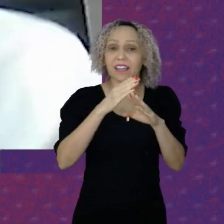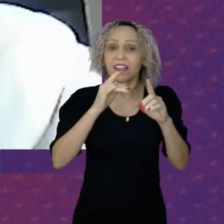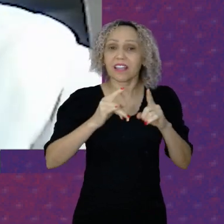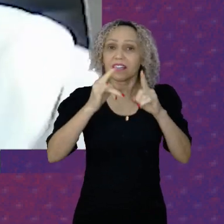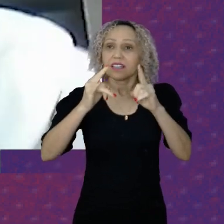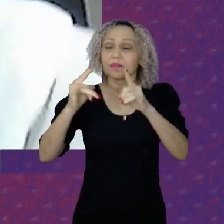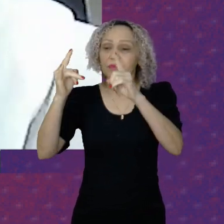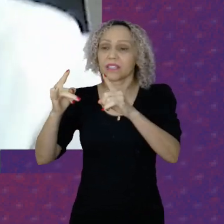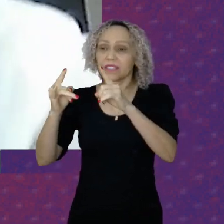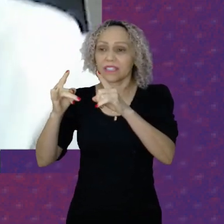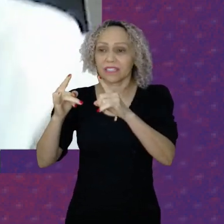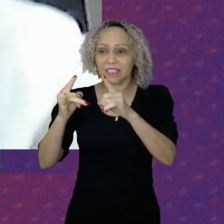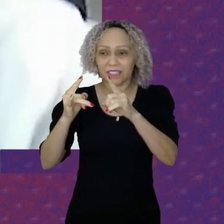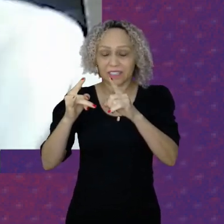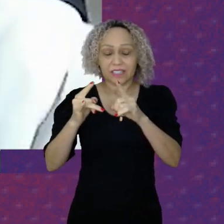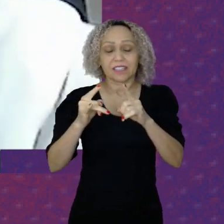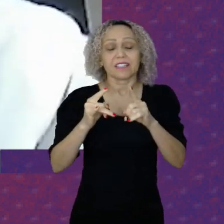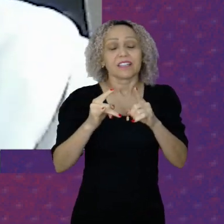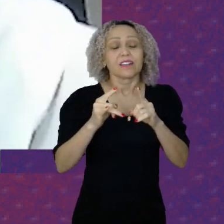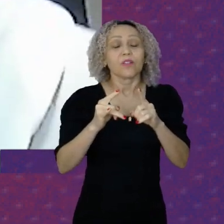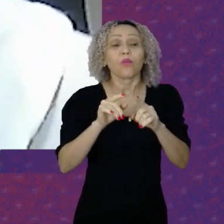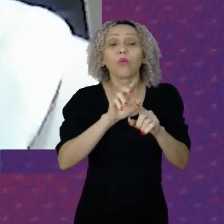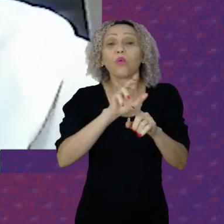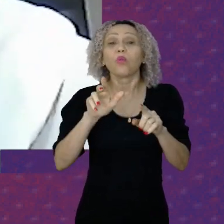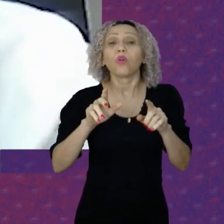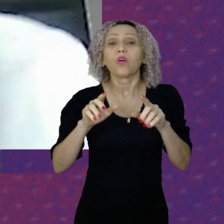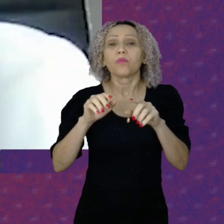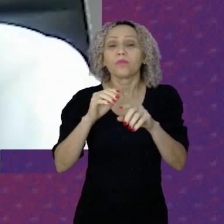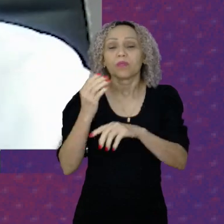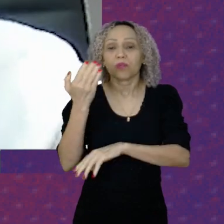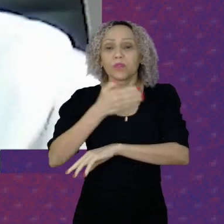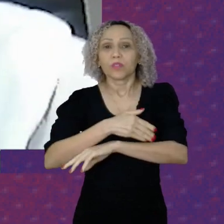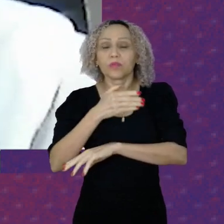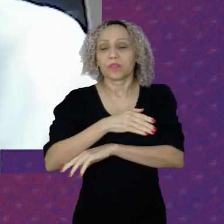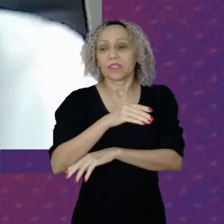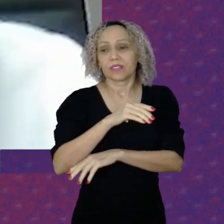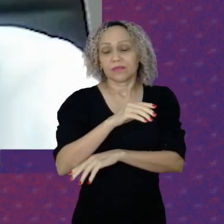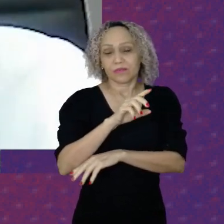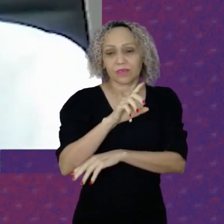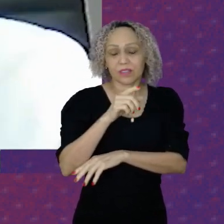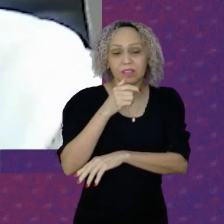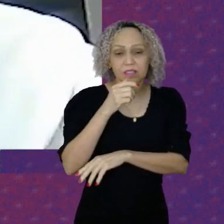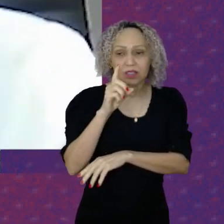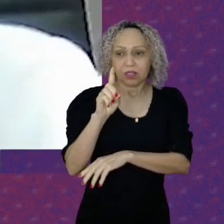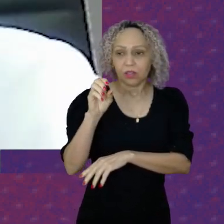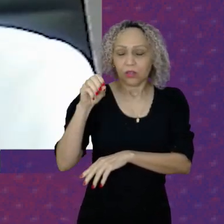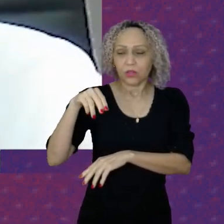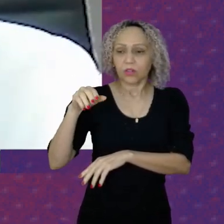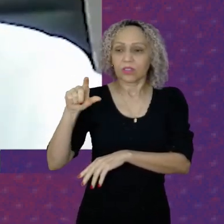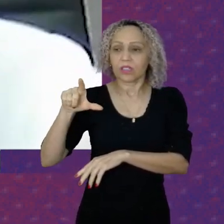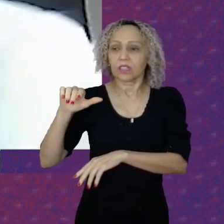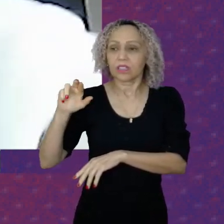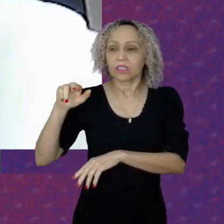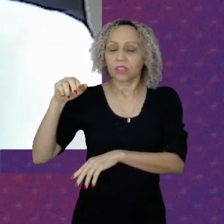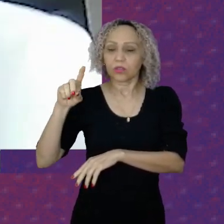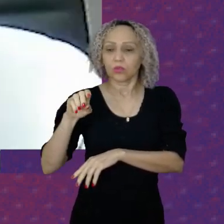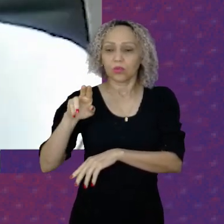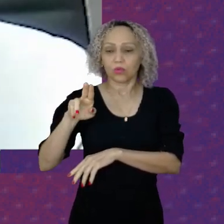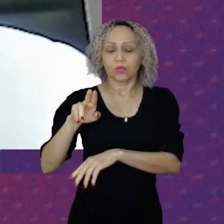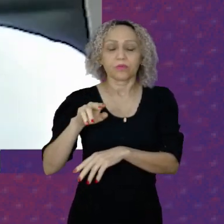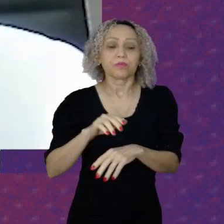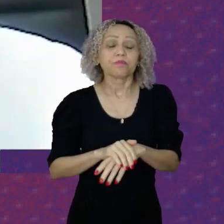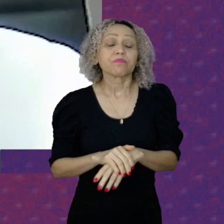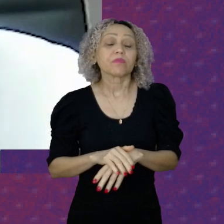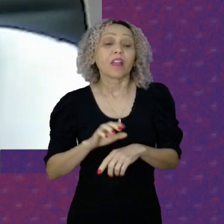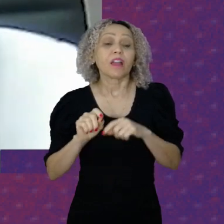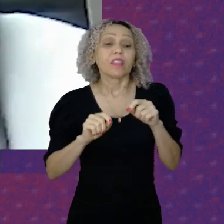de uma mulher que ajudou na construção do prédio, que a gente fez curso para azulejista, para pintora, para tudo, e essas mulheres